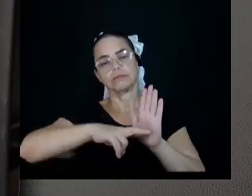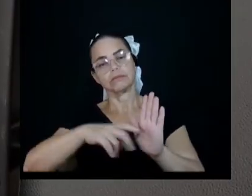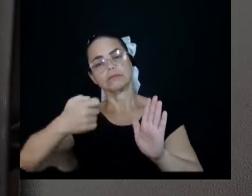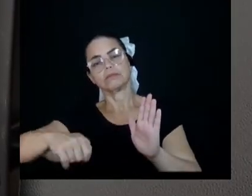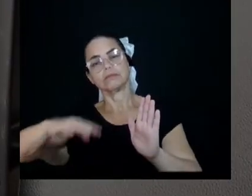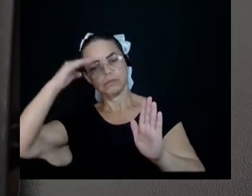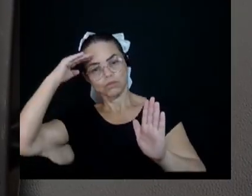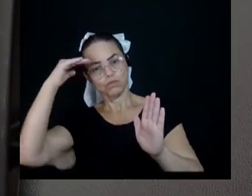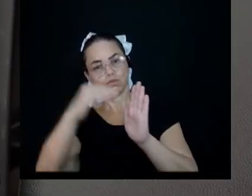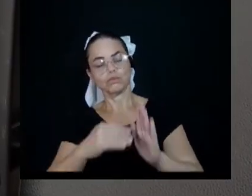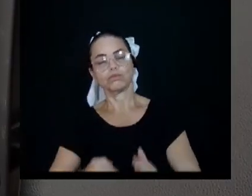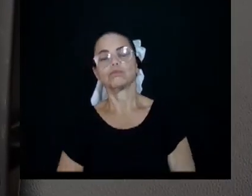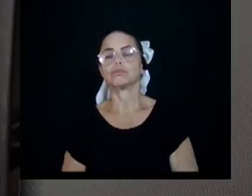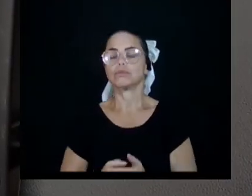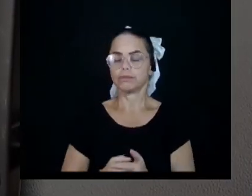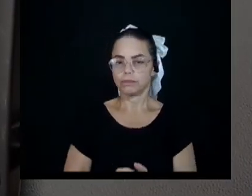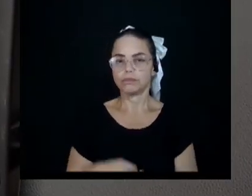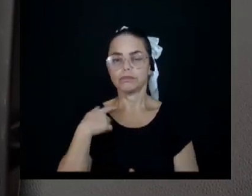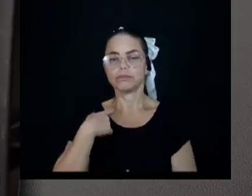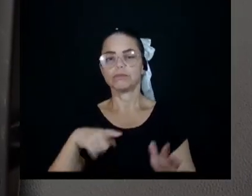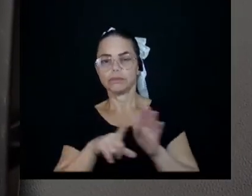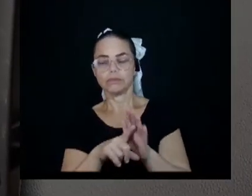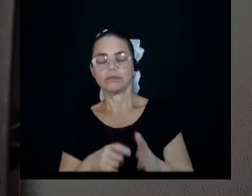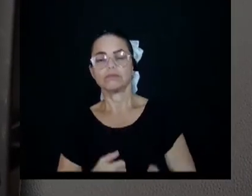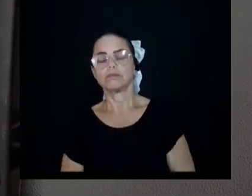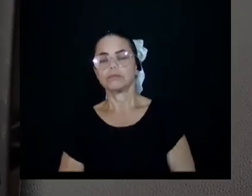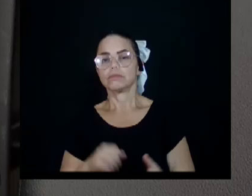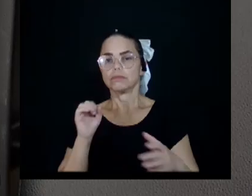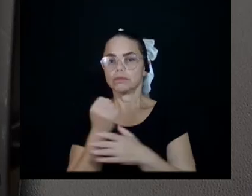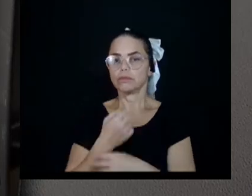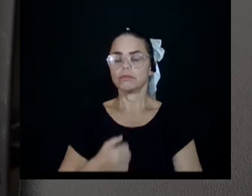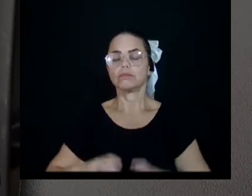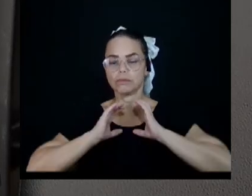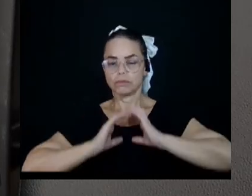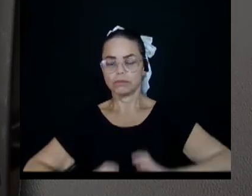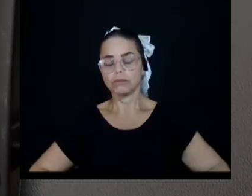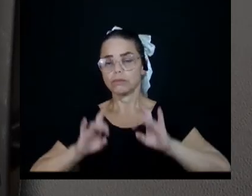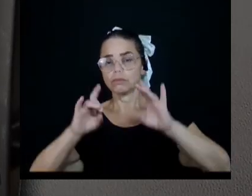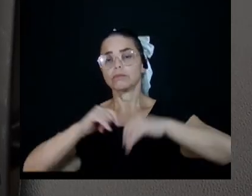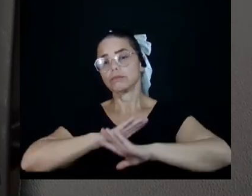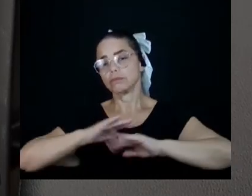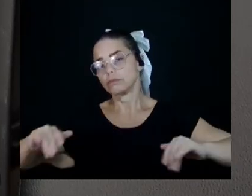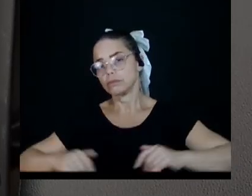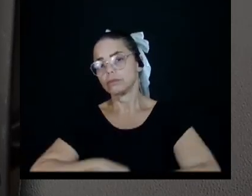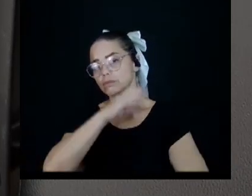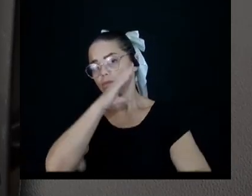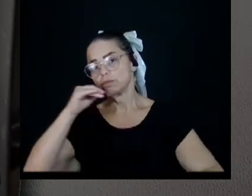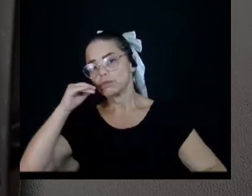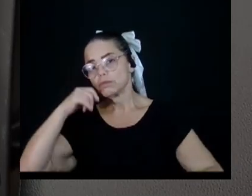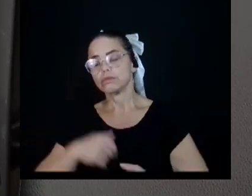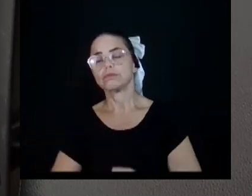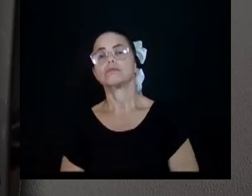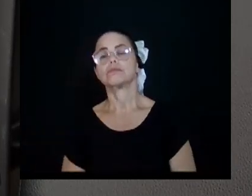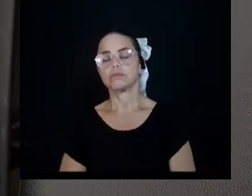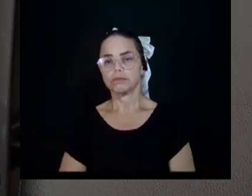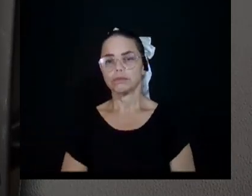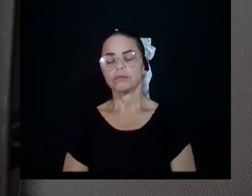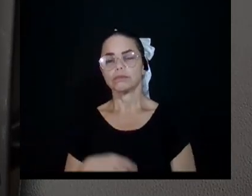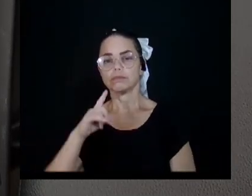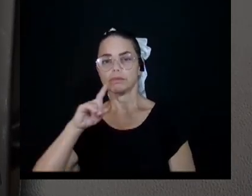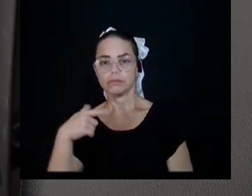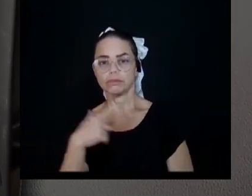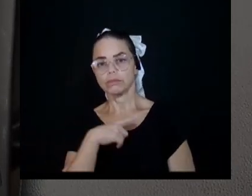vigente para garantir a proteção aos cidadãos e especialmente às crianças e aos adolescentes. Além disso, tem um debate sobre o